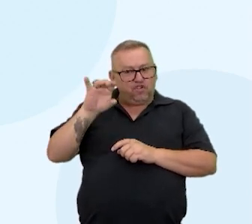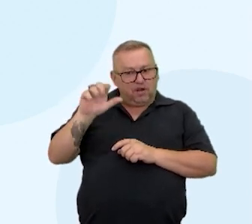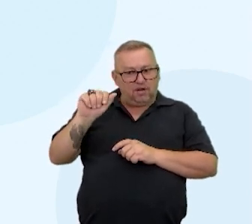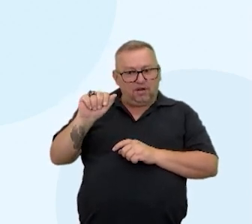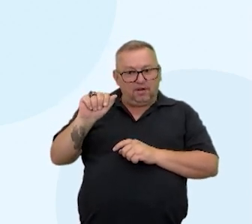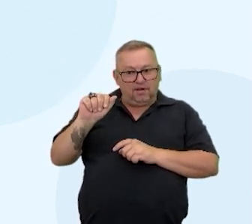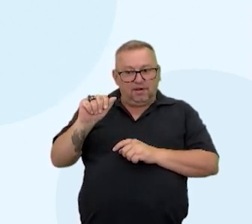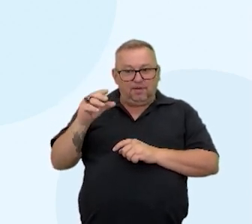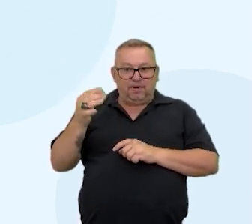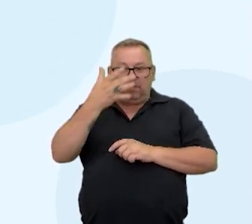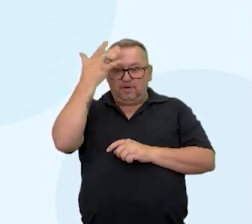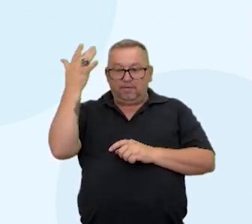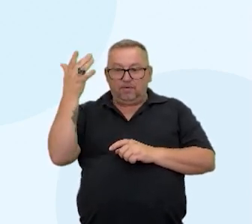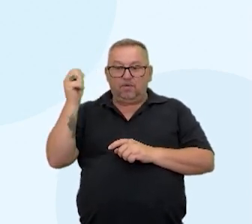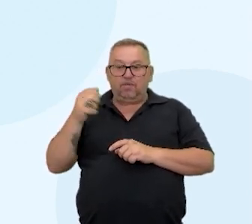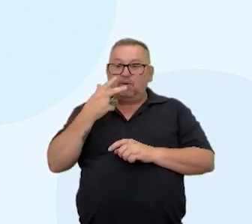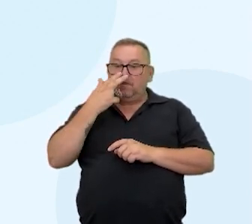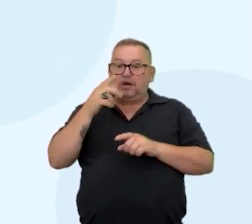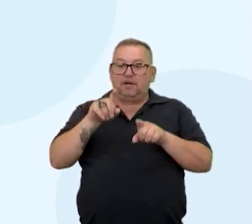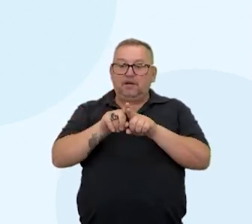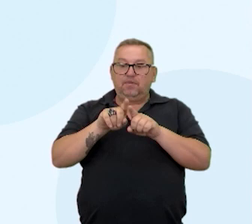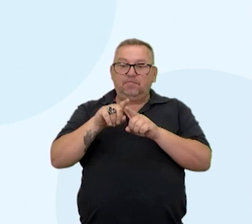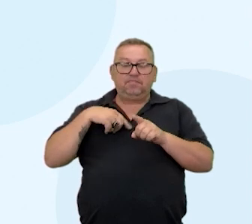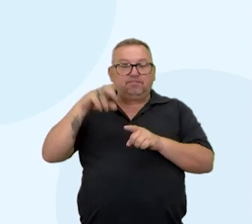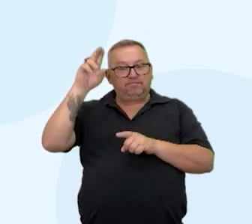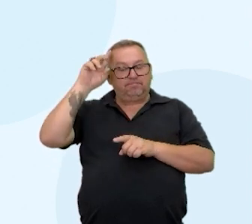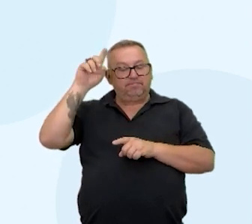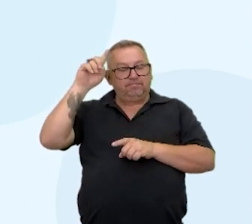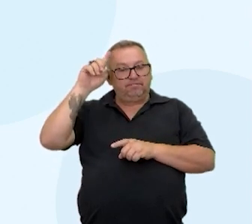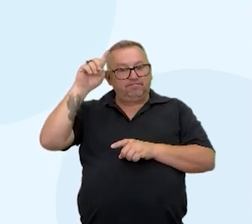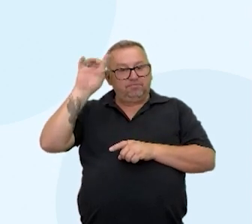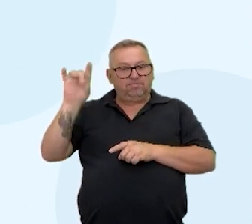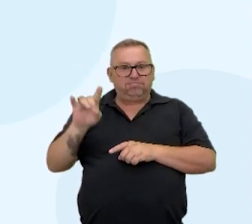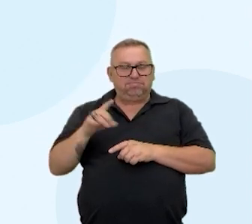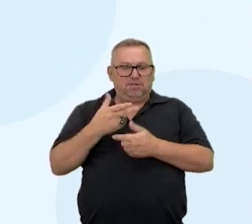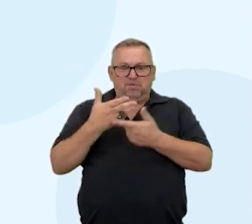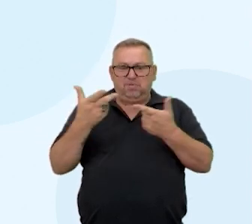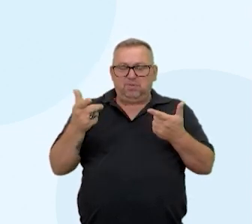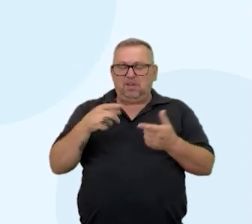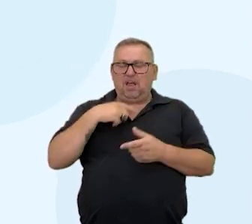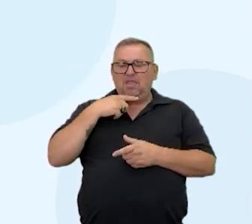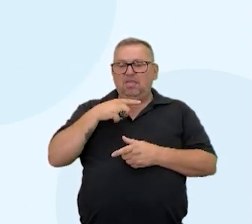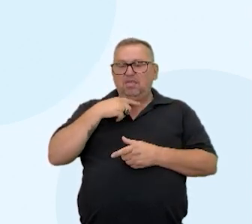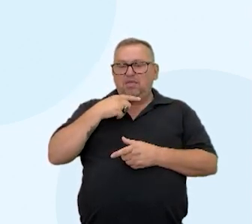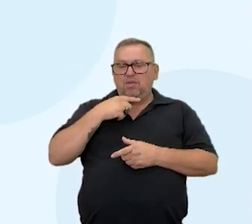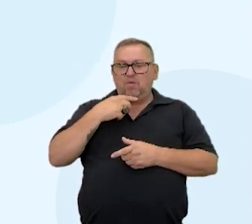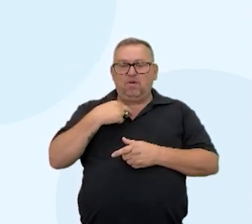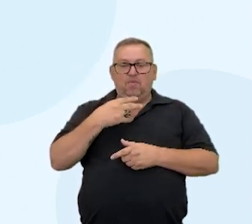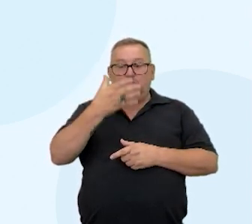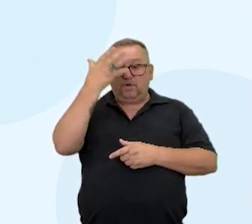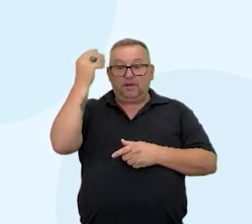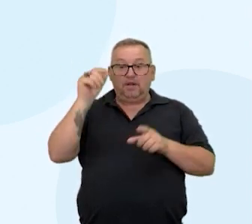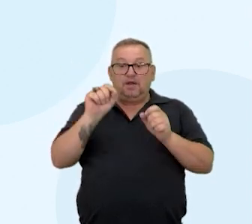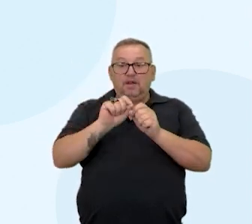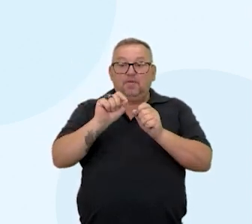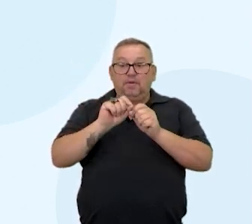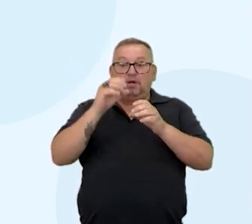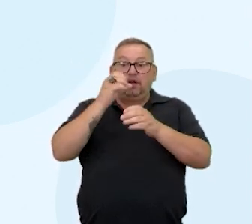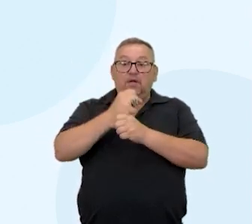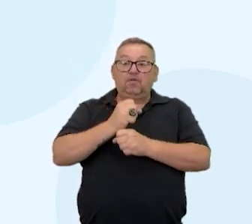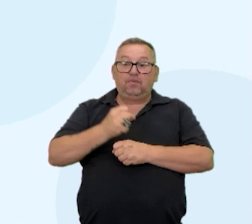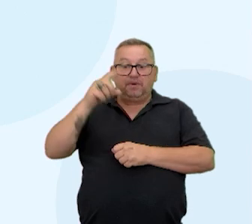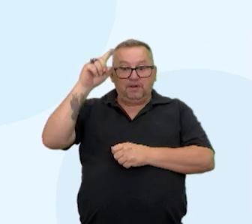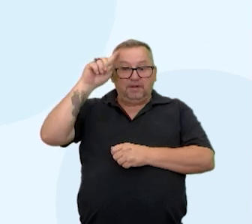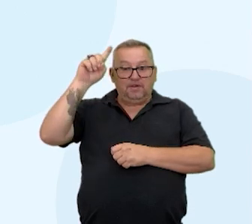muitas pessoas pode parecer uma rotina irrelevante. A gente não pode esquecer que é a soma desses